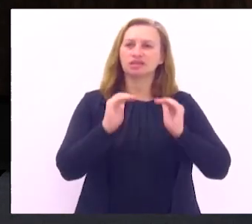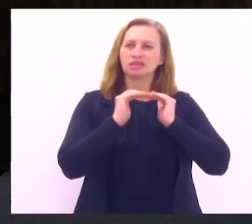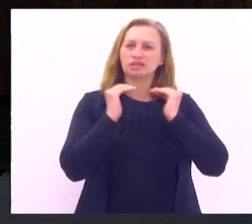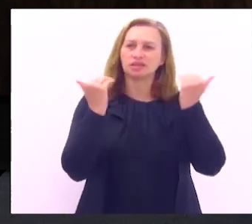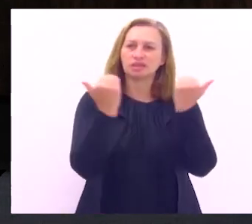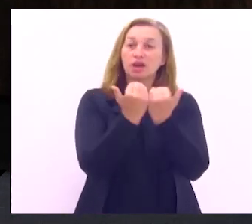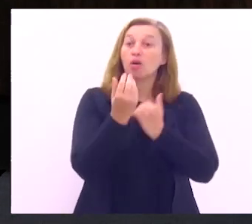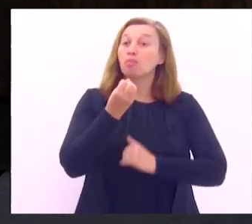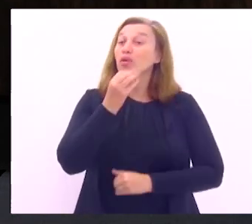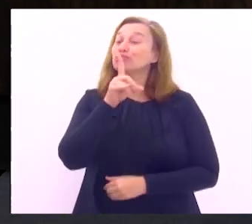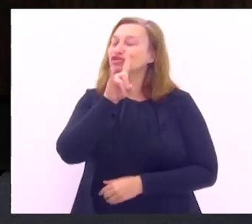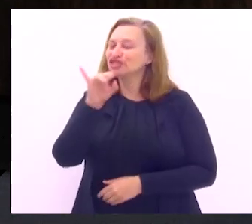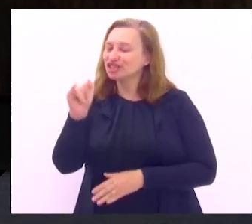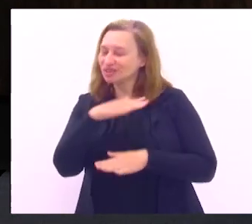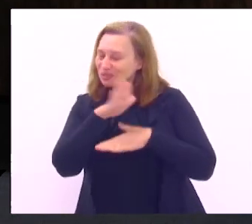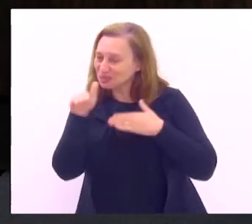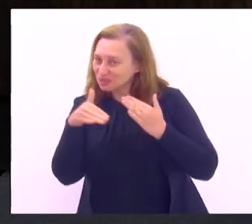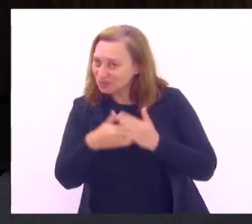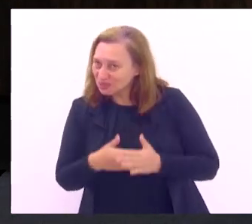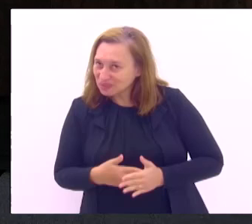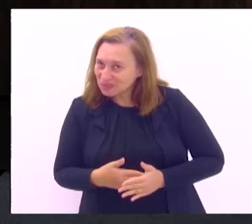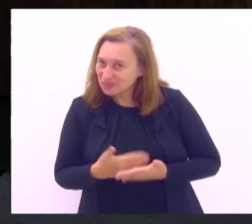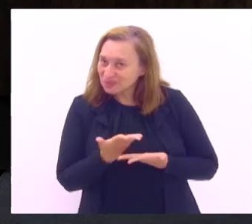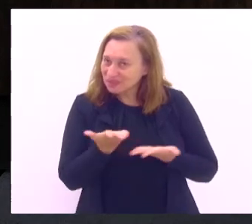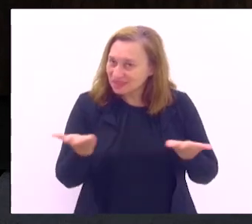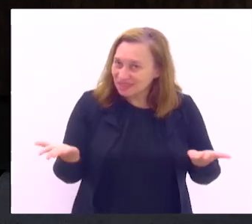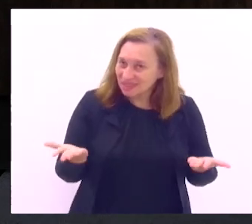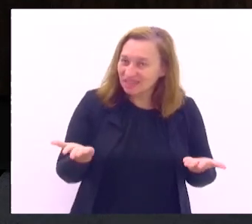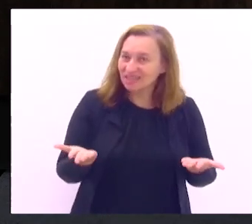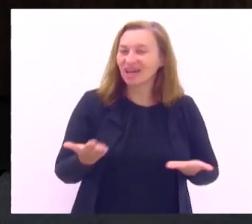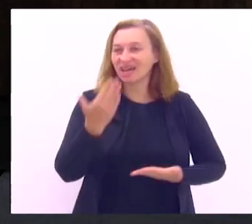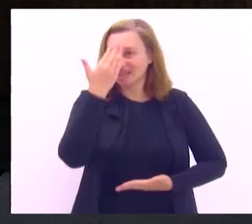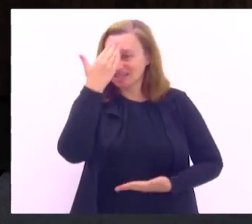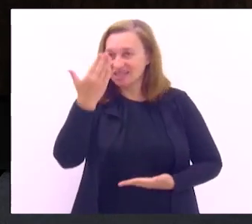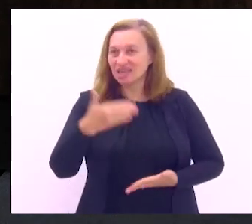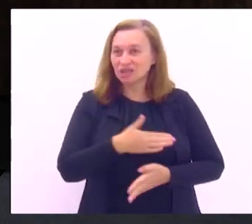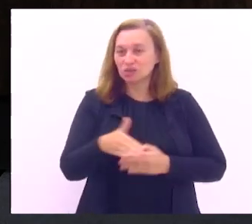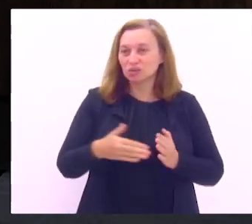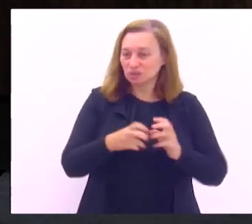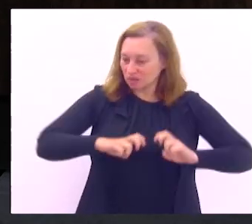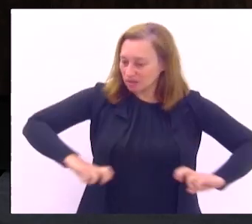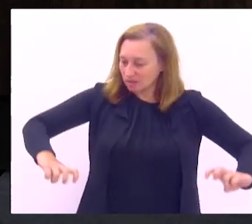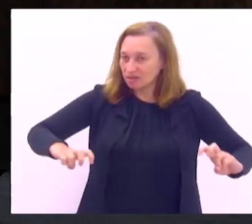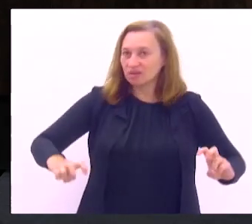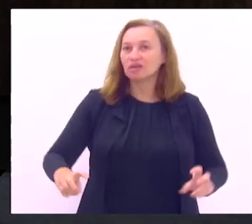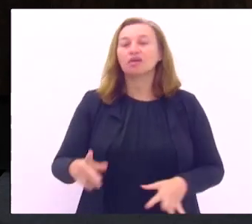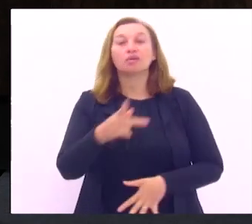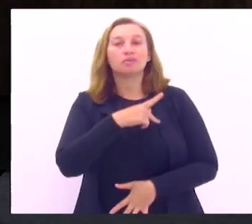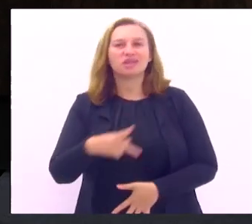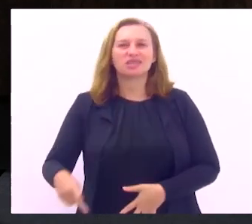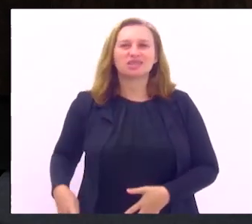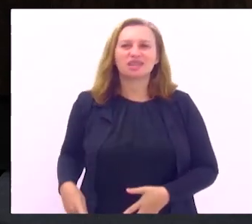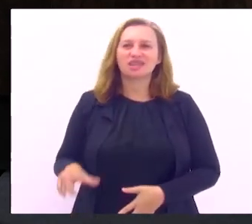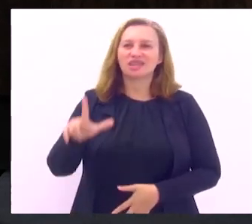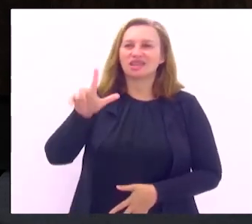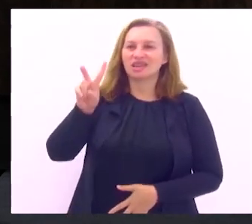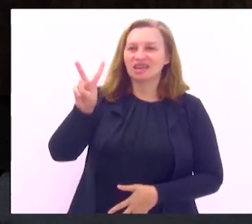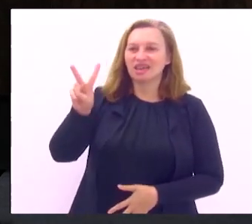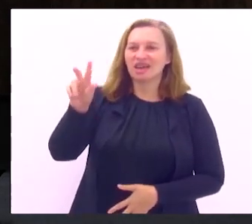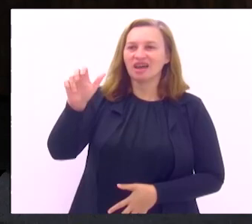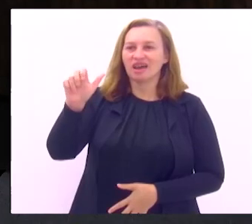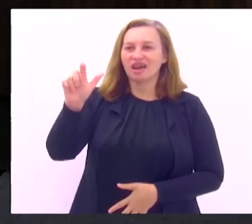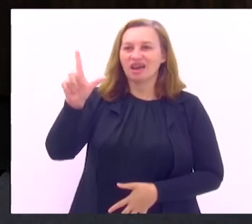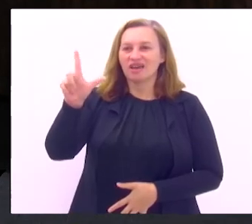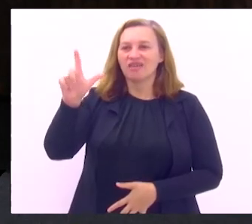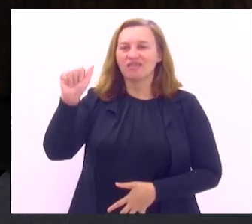Bom dia a todos. Gostaria de agradecer ao pessoal da mesa. O presidente Vlamir já falou tudo que eu tinha que falar.